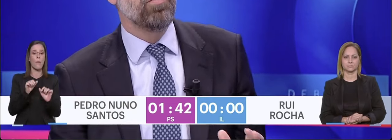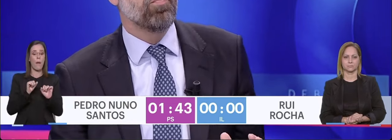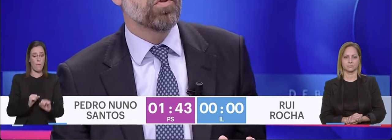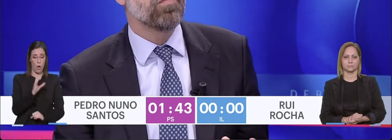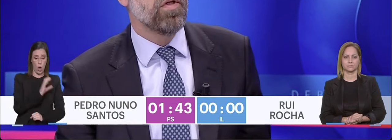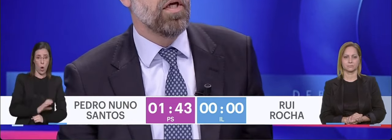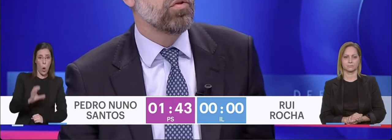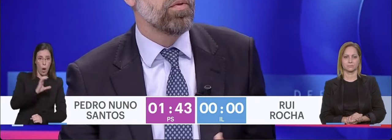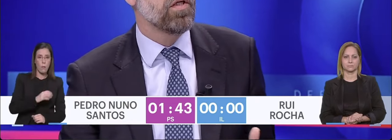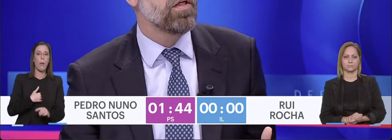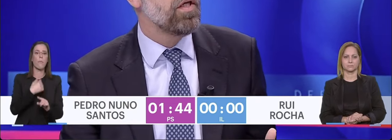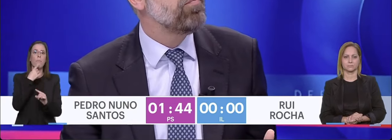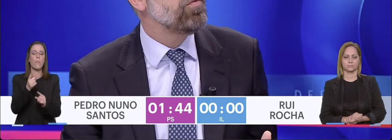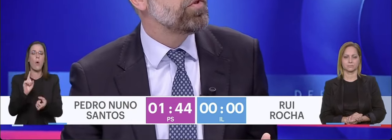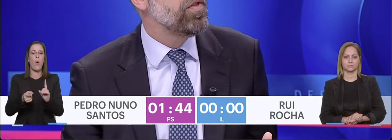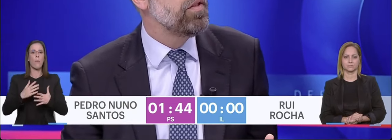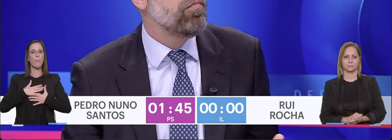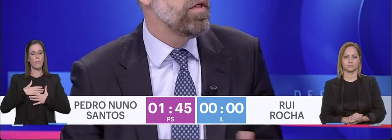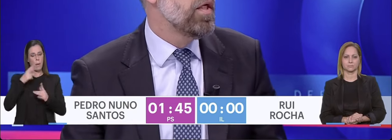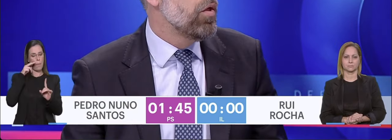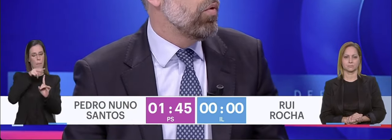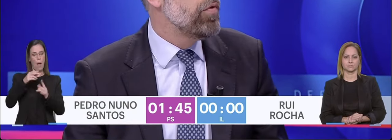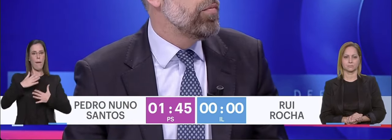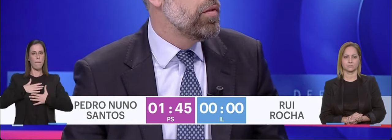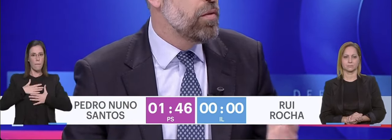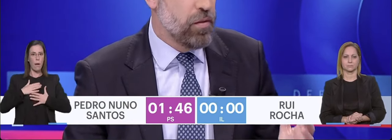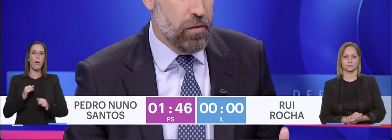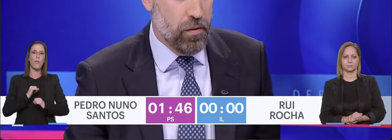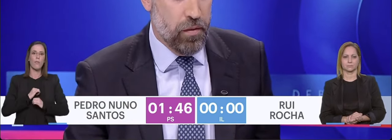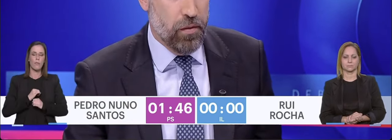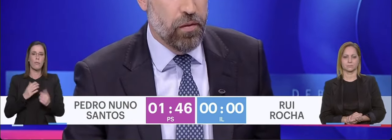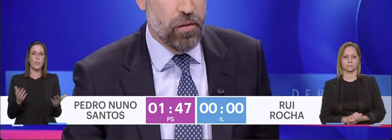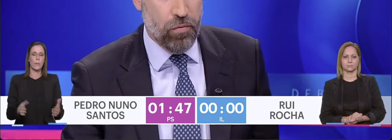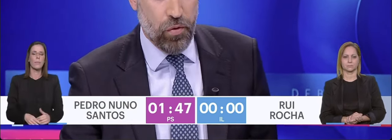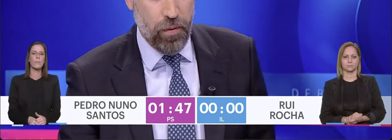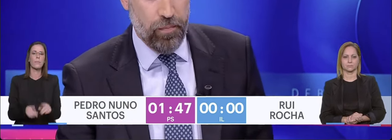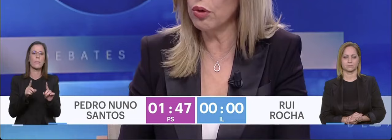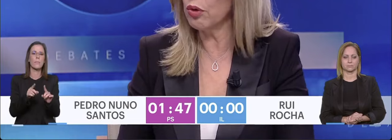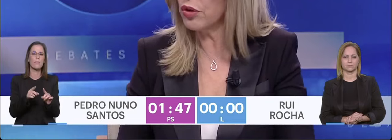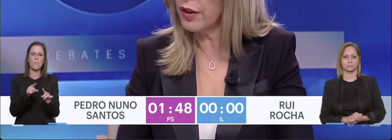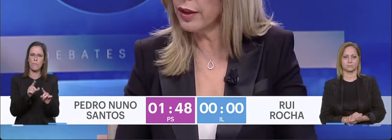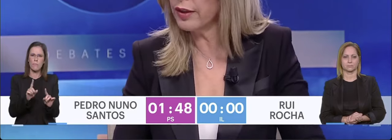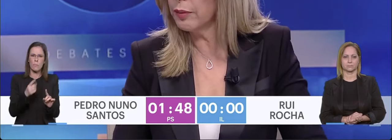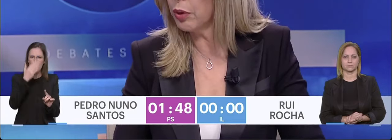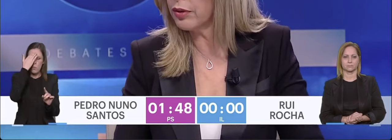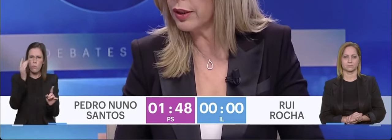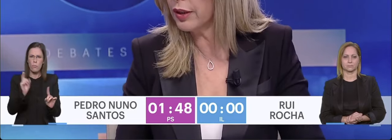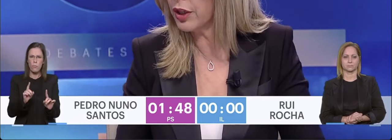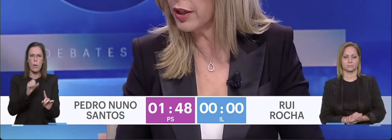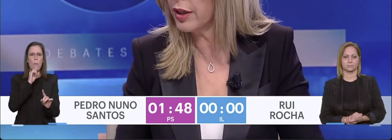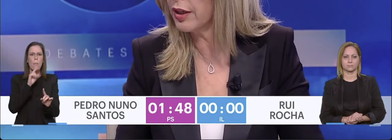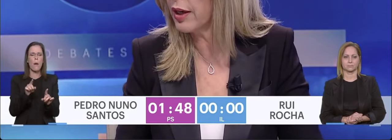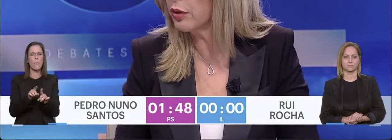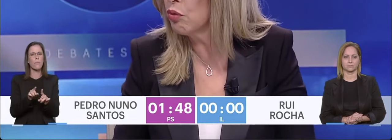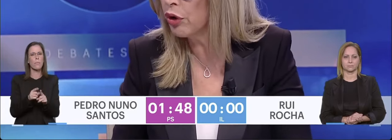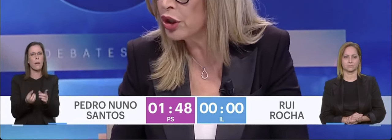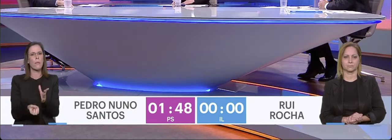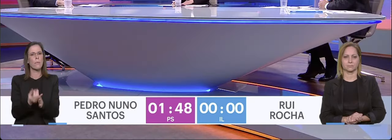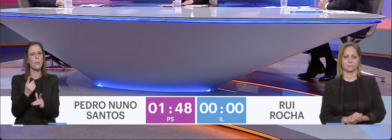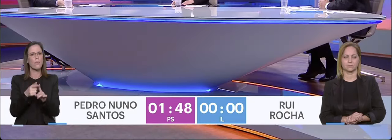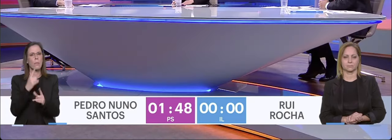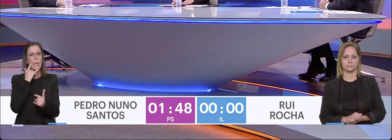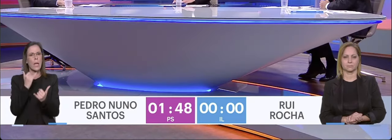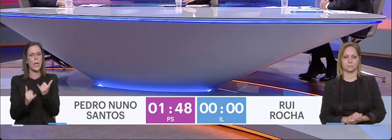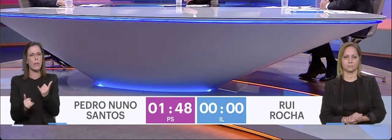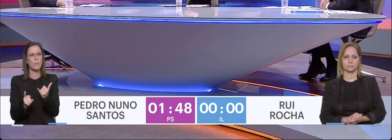aí sim eu posso falar sobre aquela que é a minha perspectiva obviamente o o Pedro Santos não não considera que pode estar estar aqui a criar um